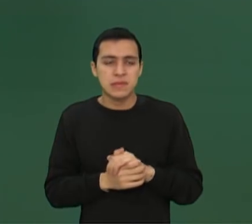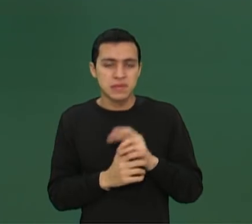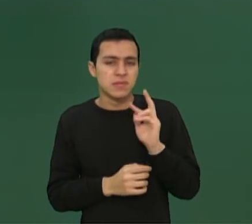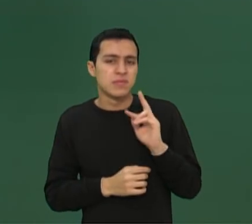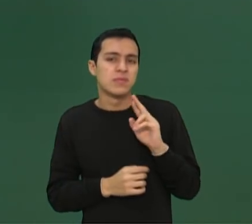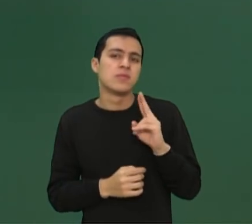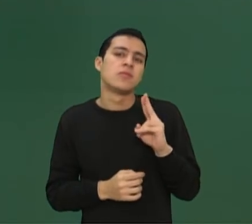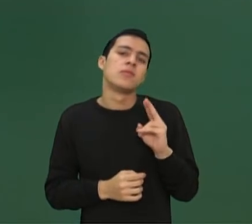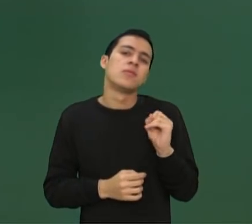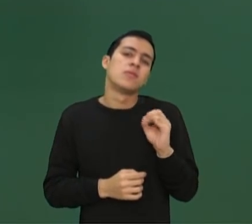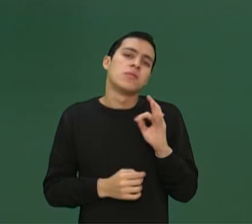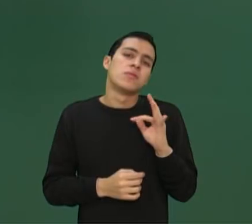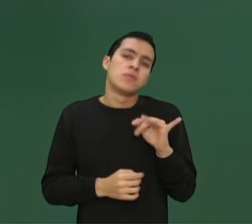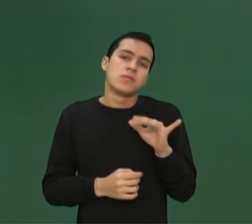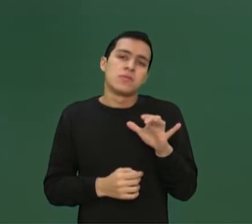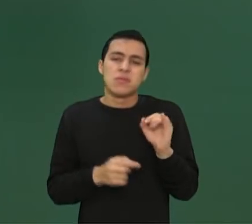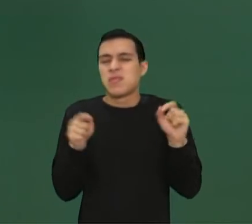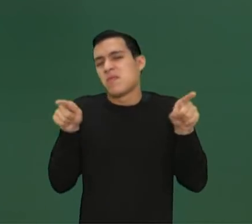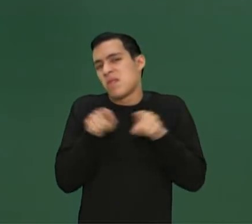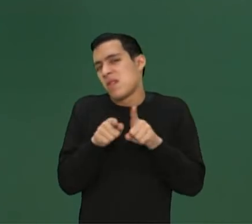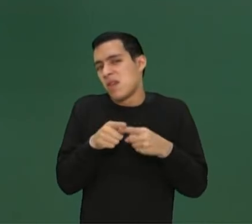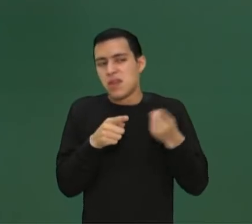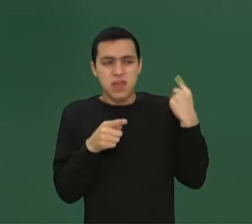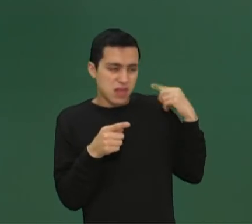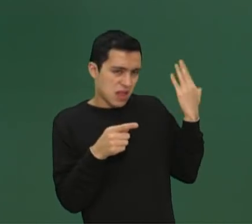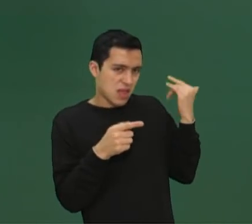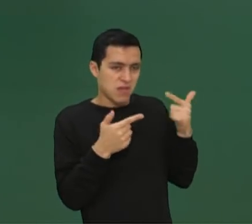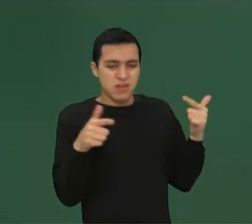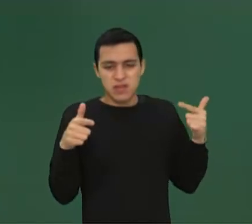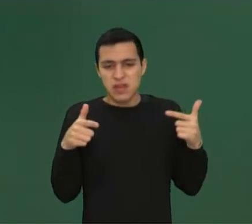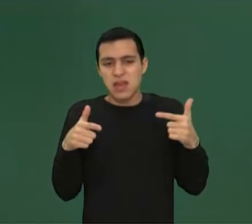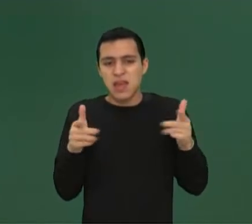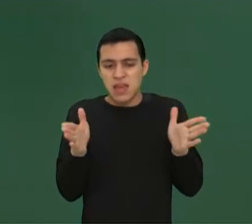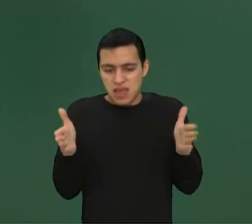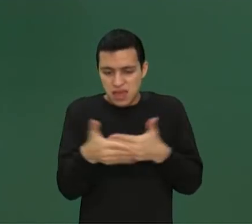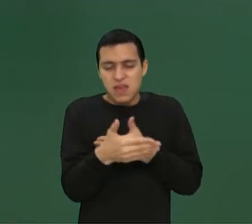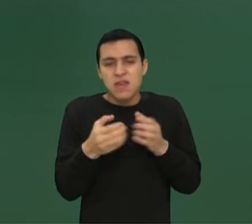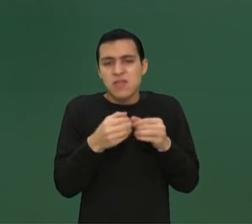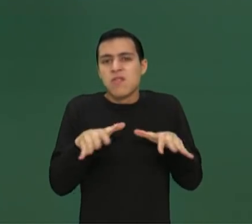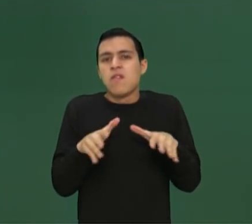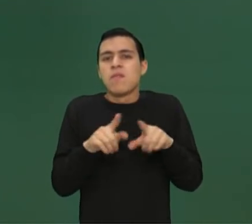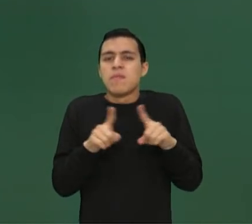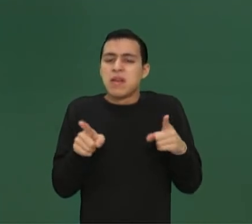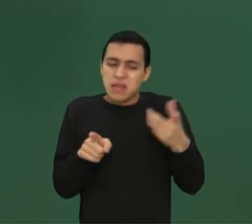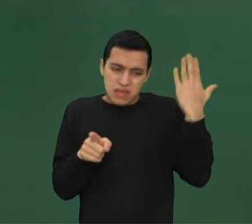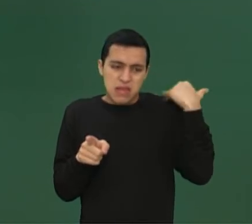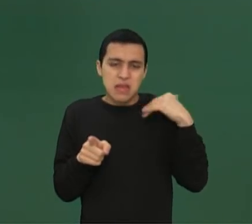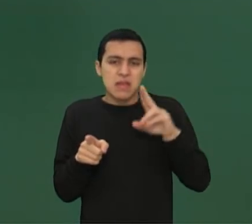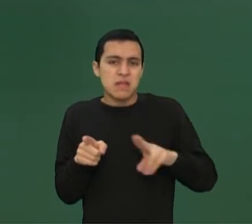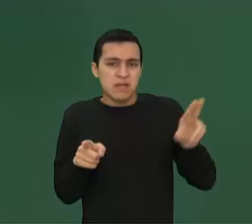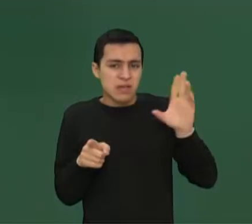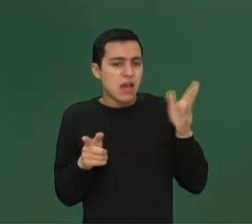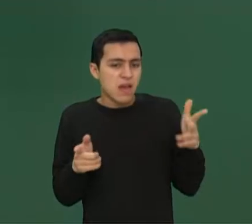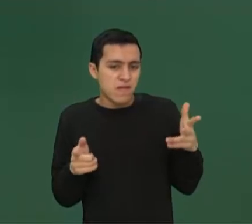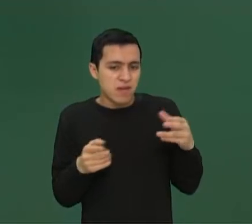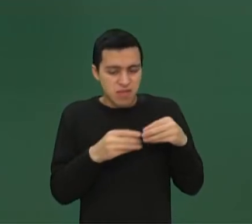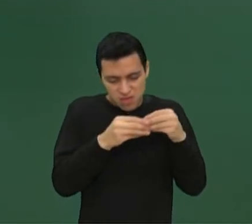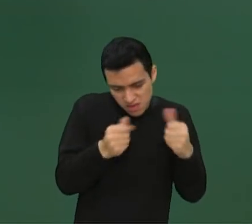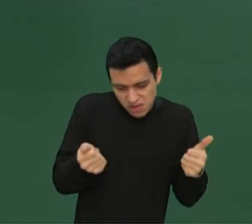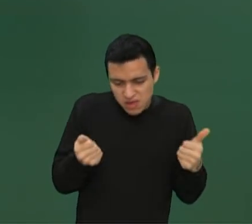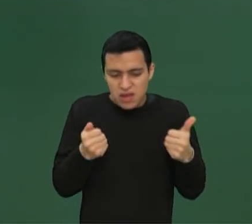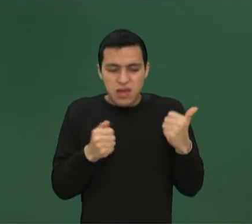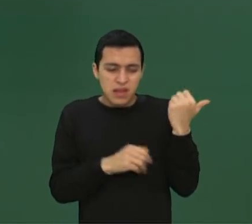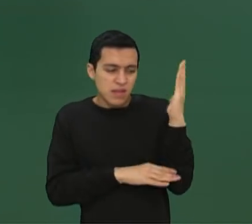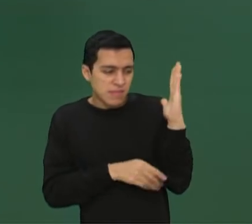assim, conforme era antigamente. Lógico, não tinha caixa de ovo, mas eles usavam algo parecido, né? De argila, na madeira,